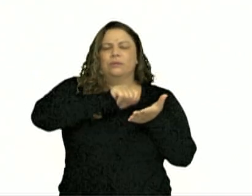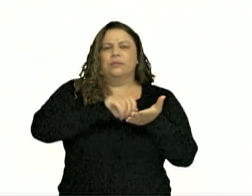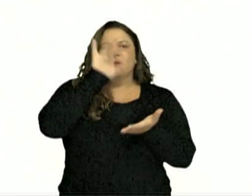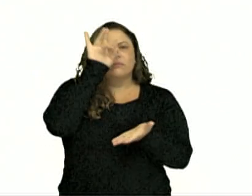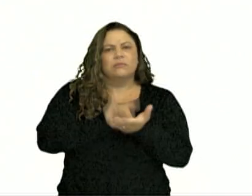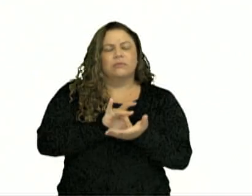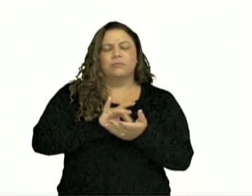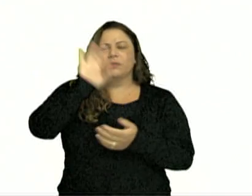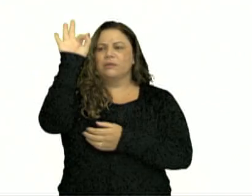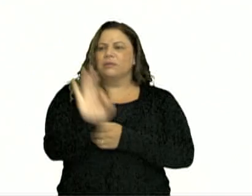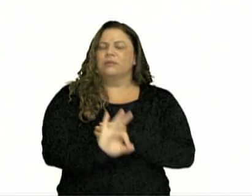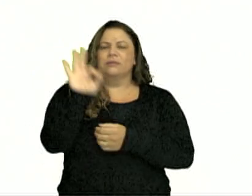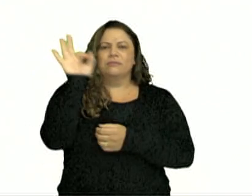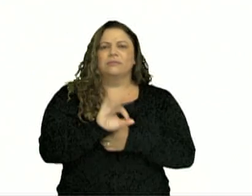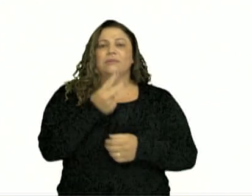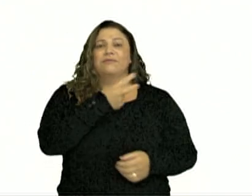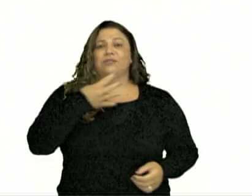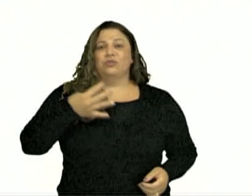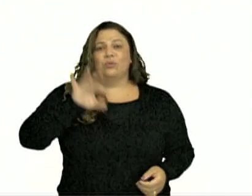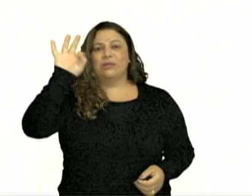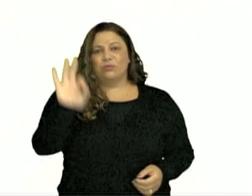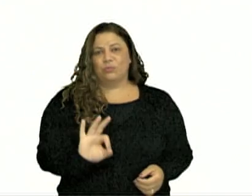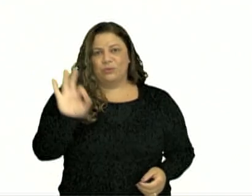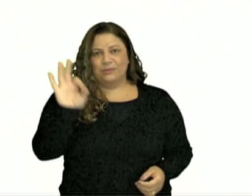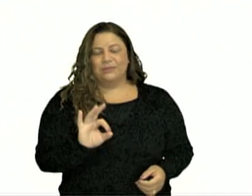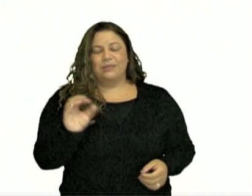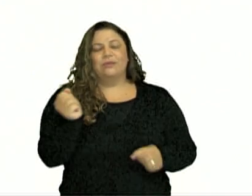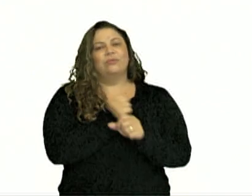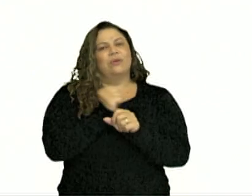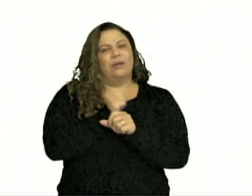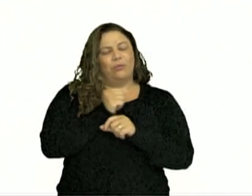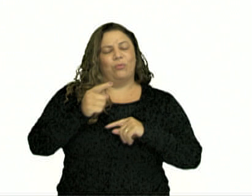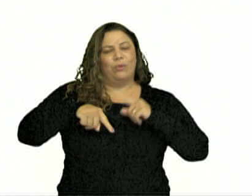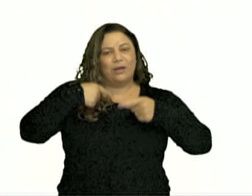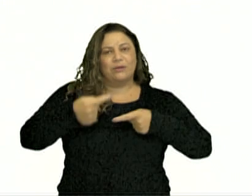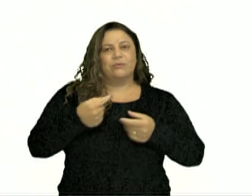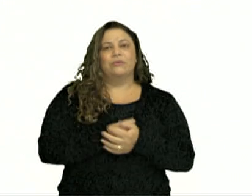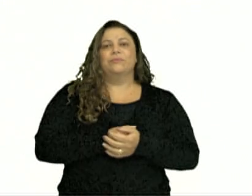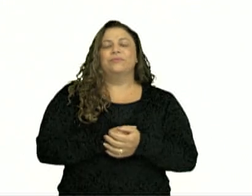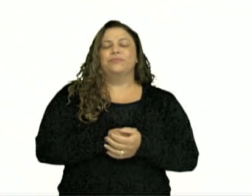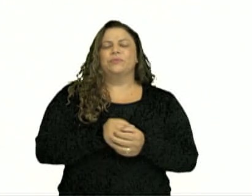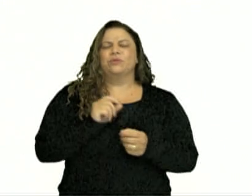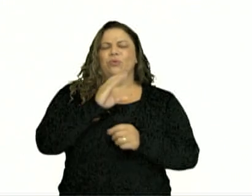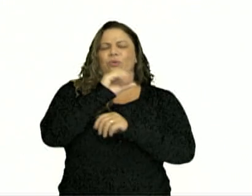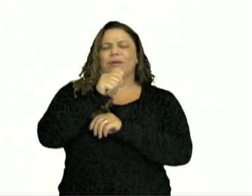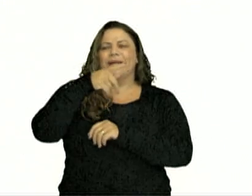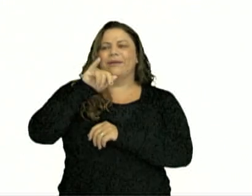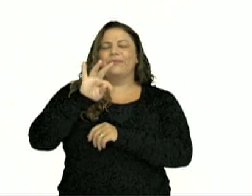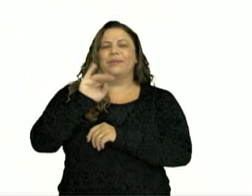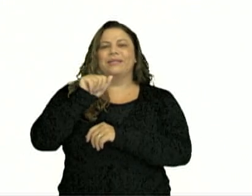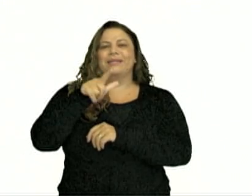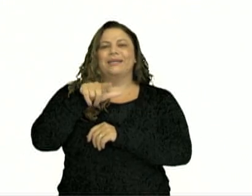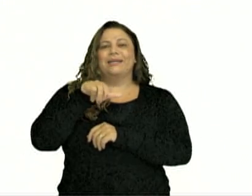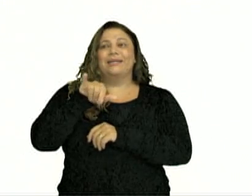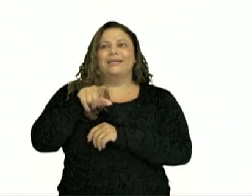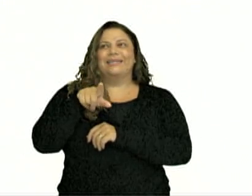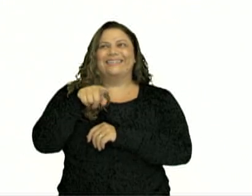de juros de 24% ao ano, com capitalização mensal.